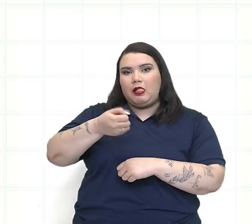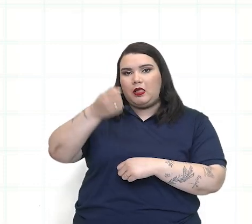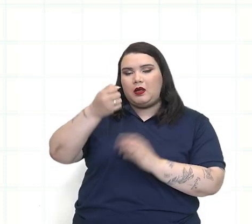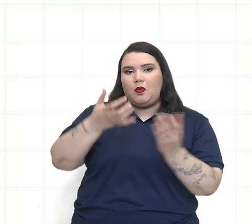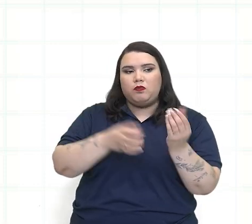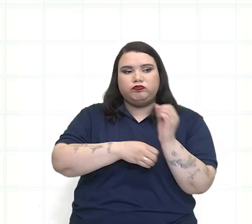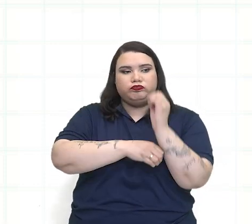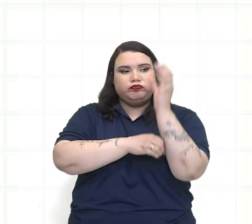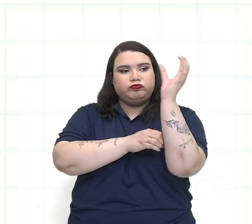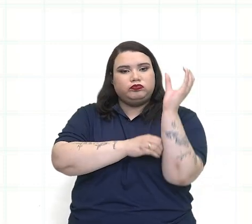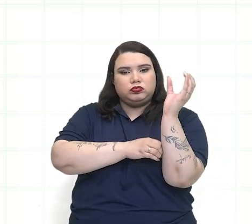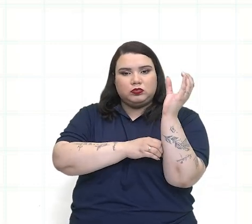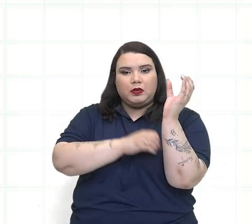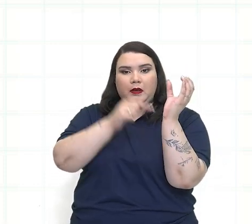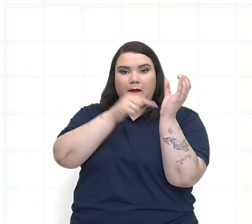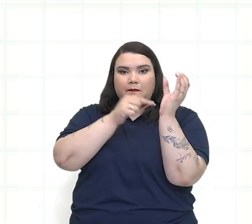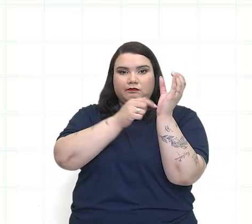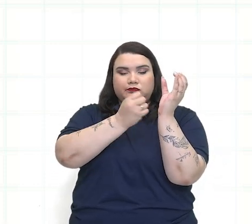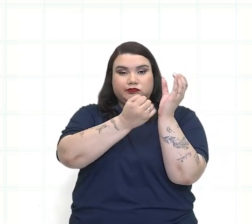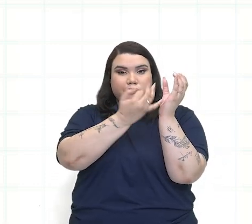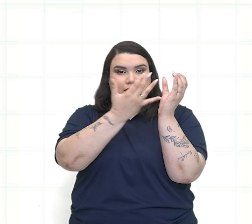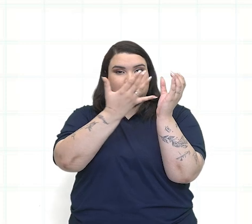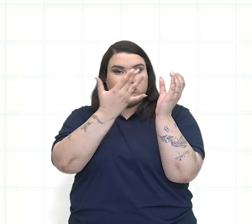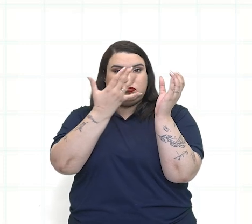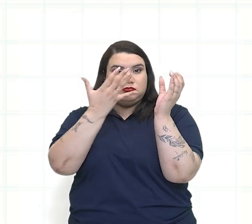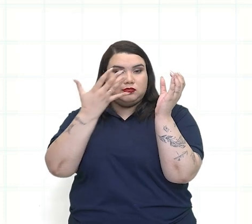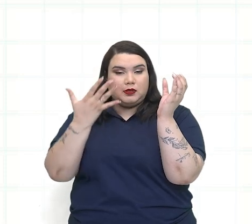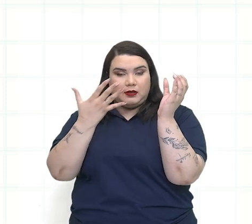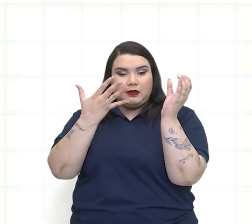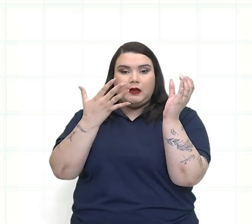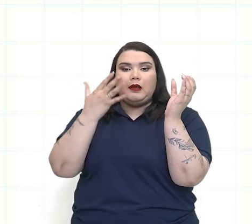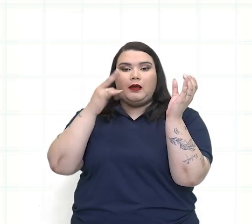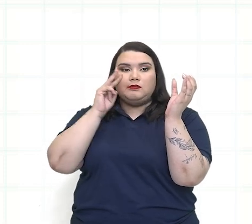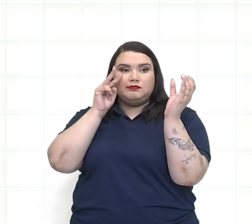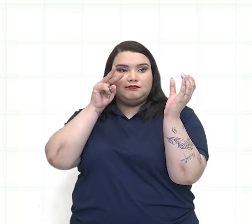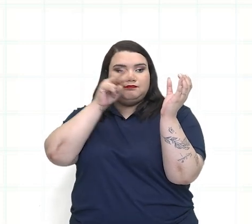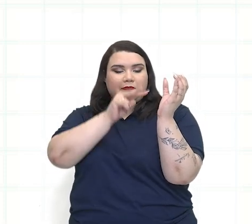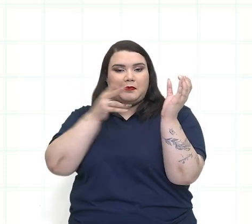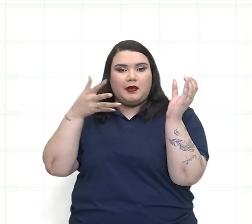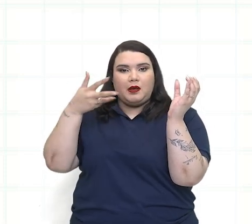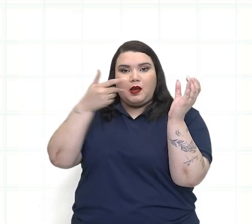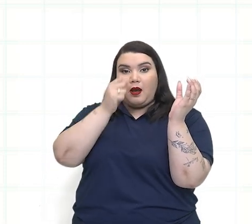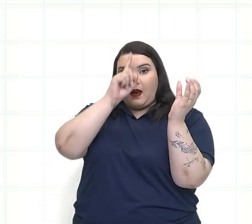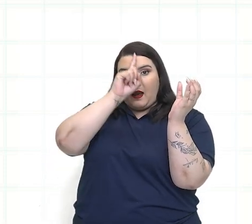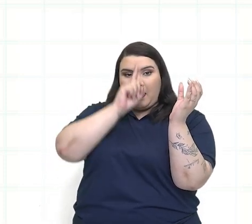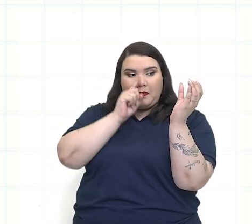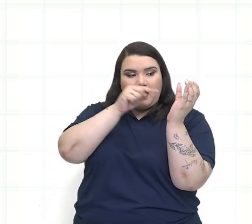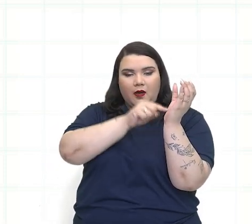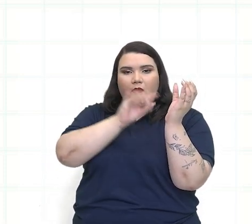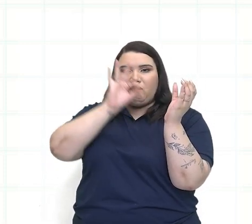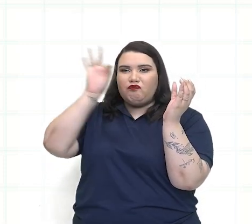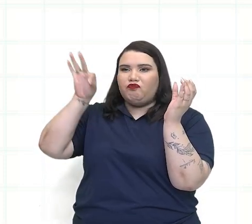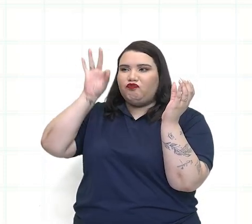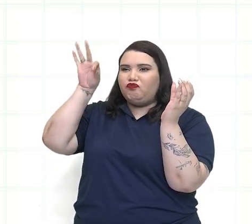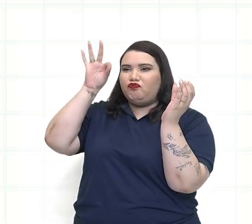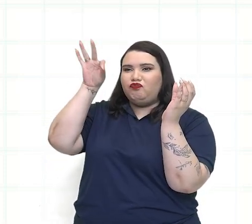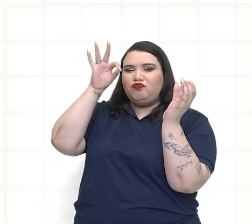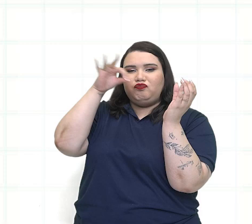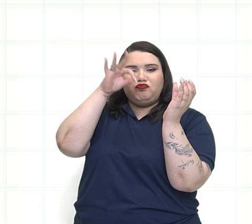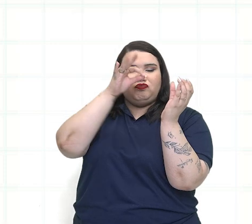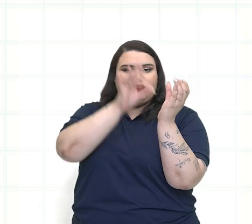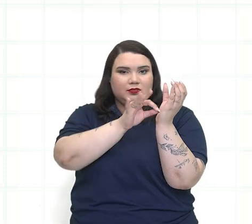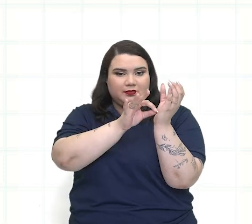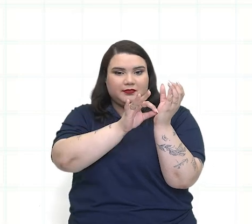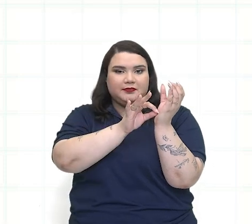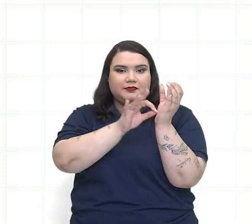E aí ele começa a dizer, né? Meu branco total alegra os olhos, o amarelo ouro doura os insetos. Então, observe que, como